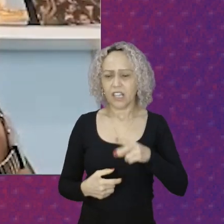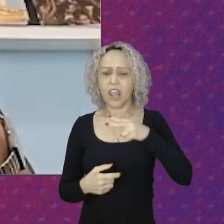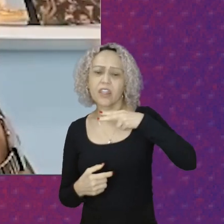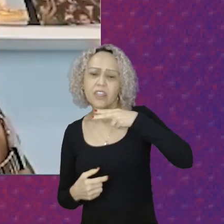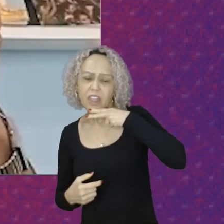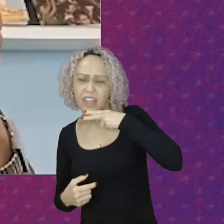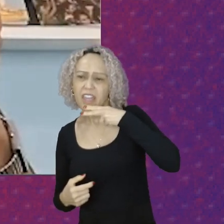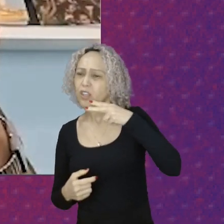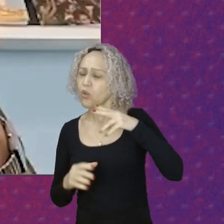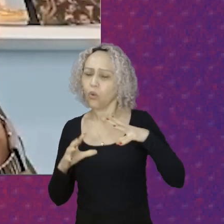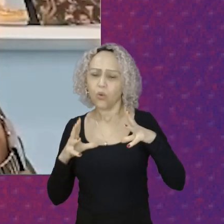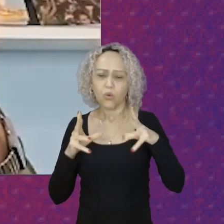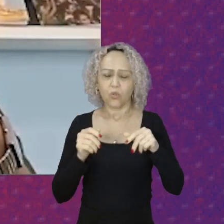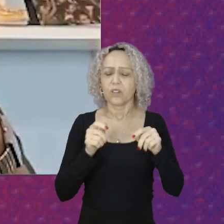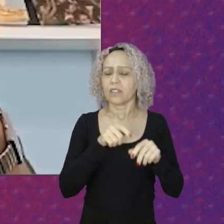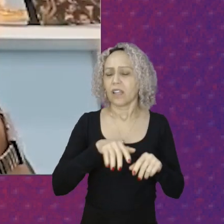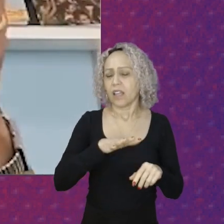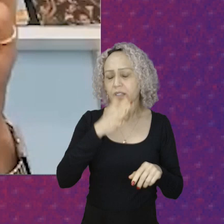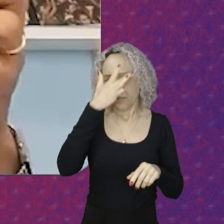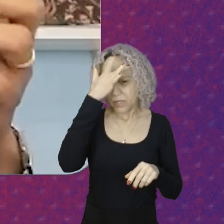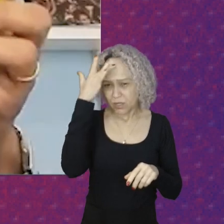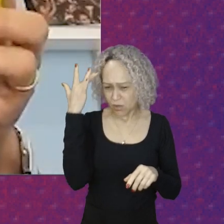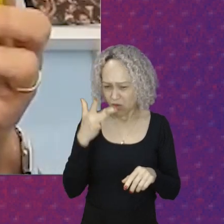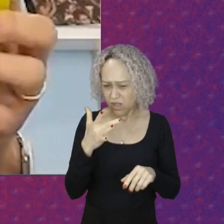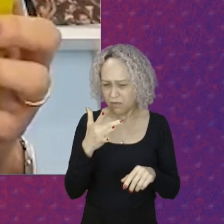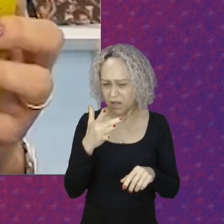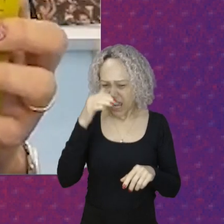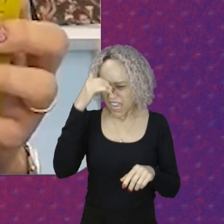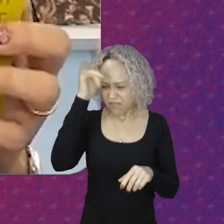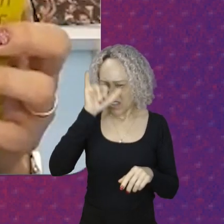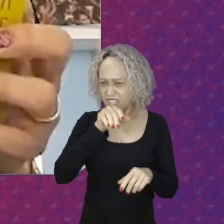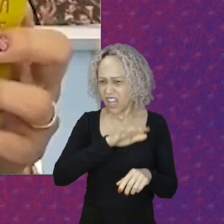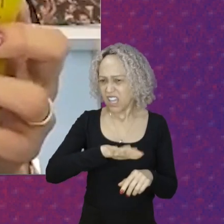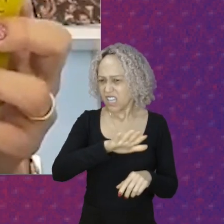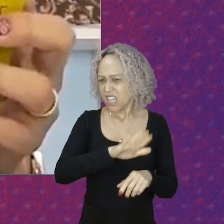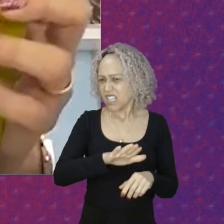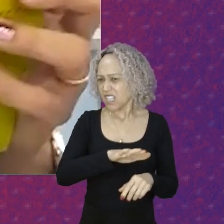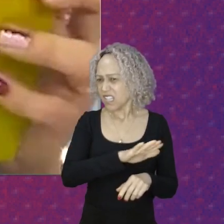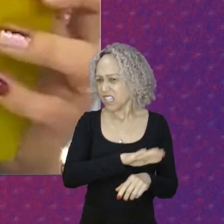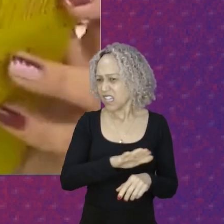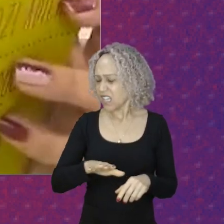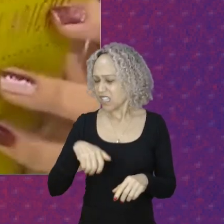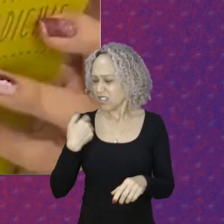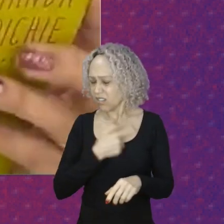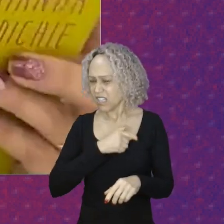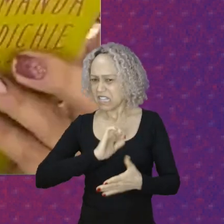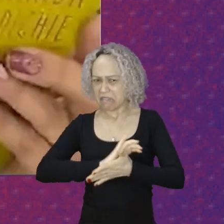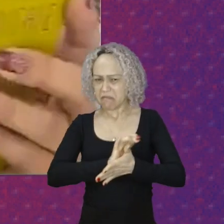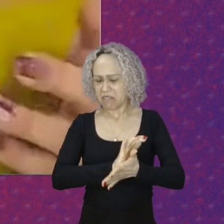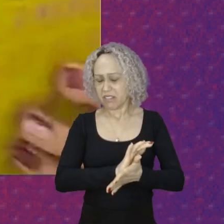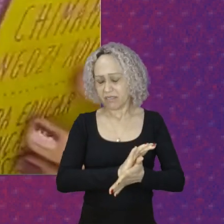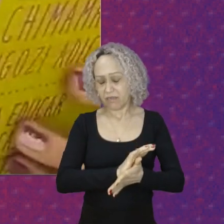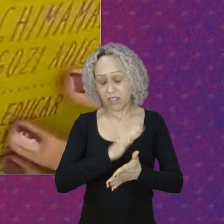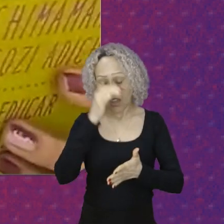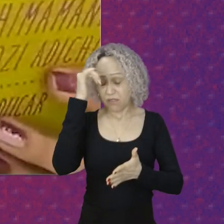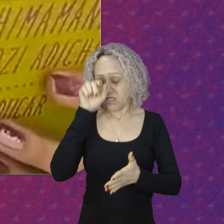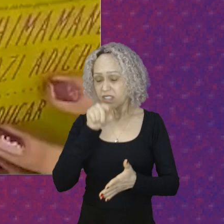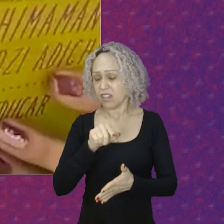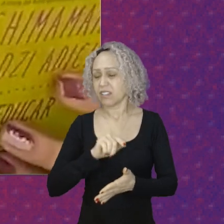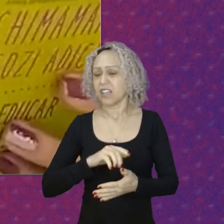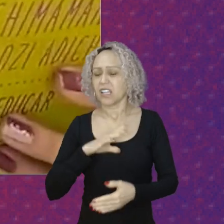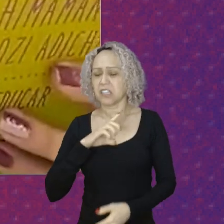sejam crianças preconceituosas que não entendem a vida. E tem uma partezinha aqui, ó, que eu vou ler para vocês rapidinho, que ela é